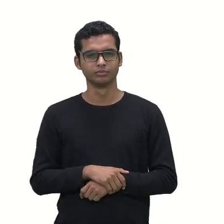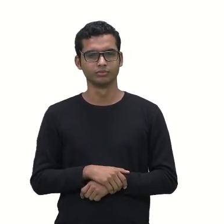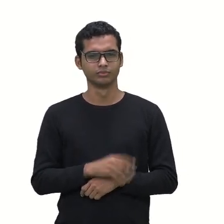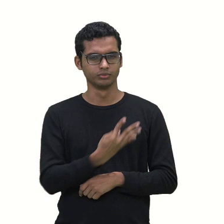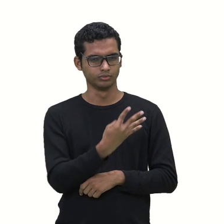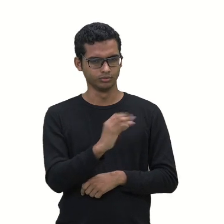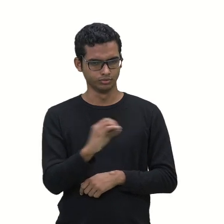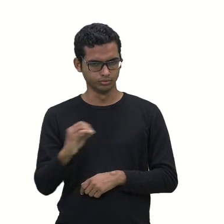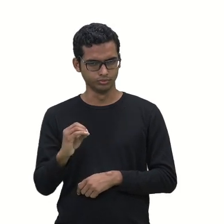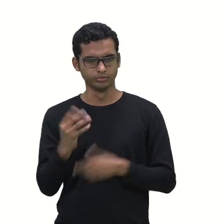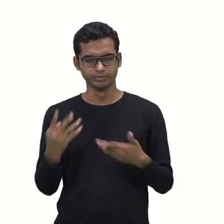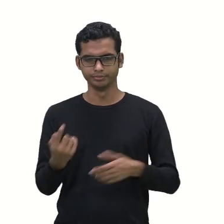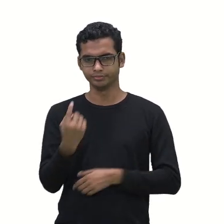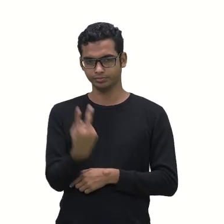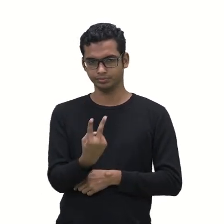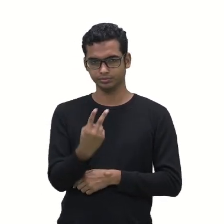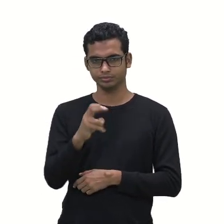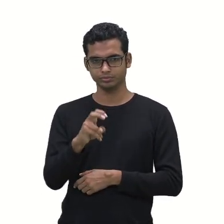400.